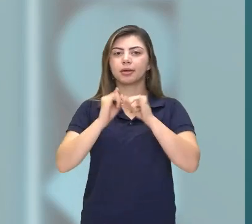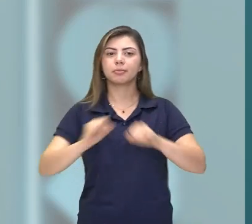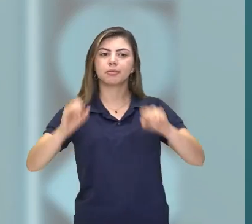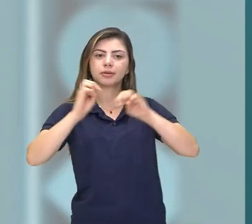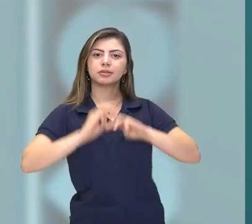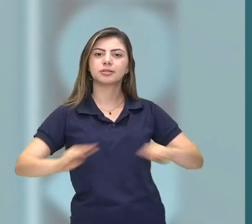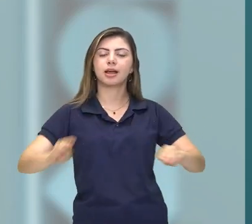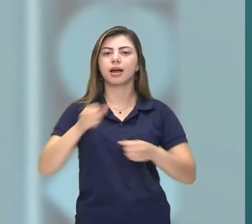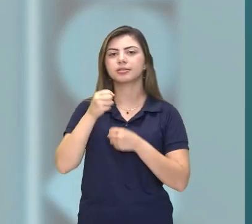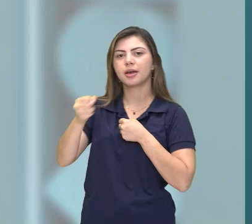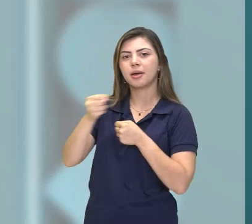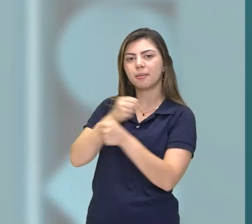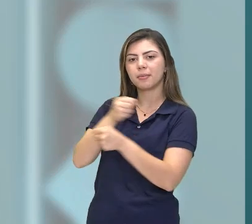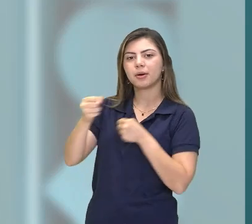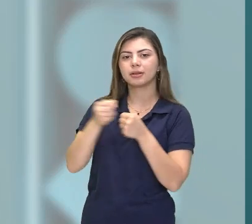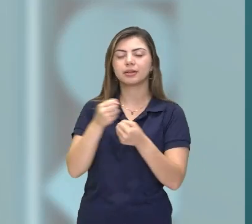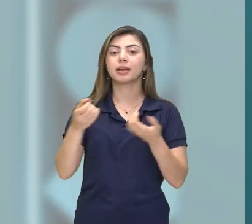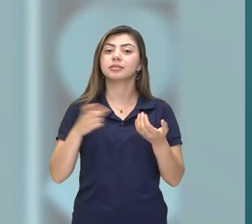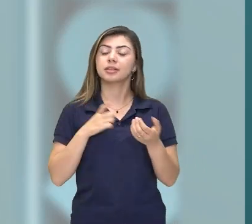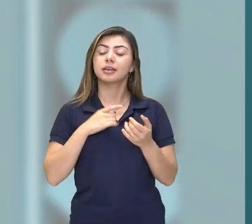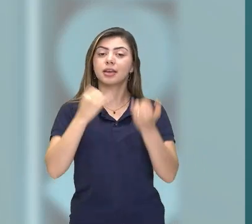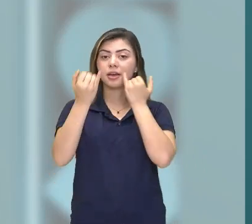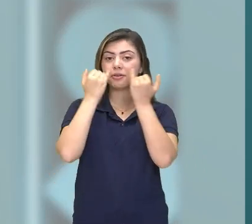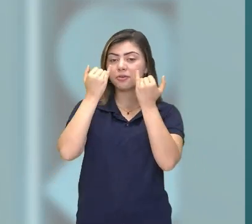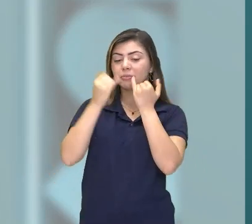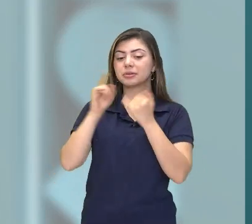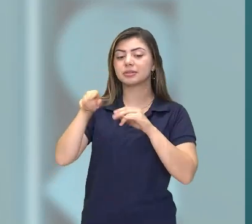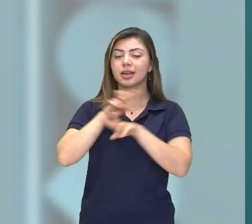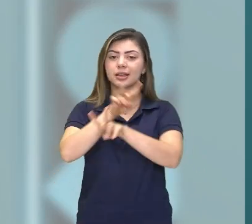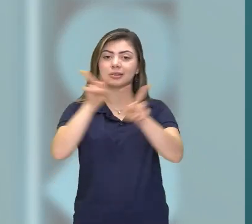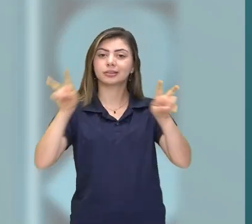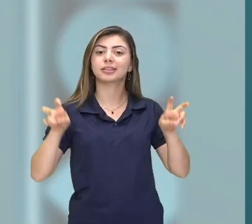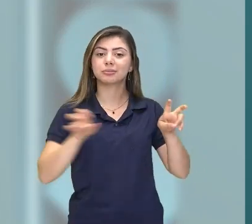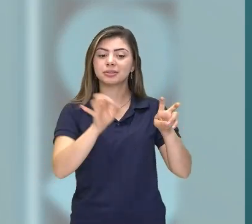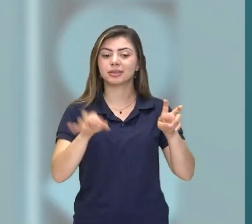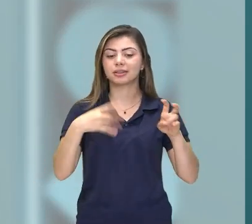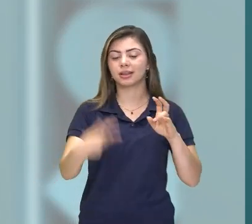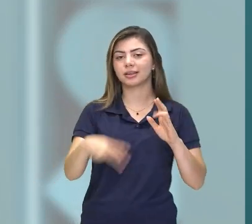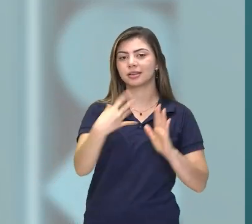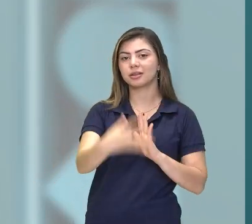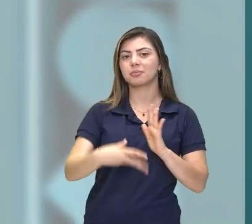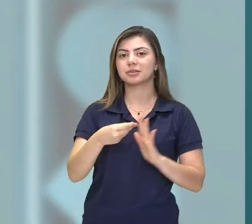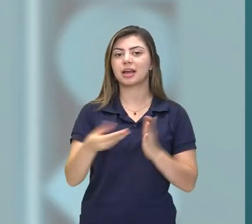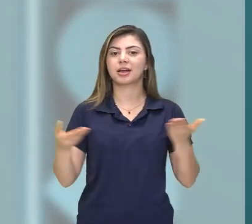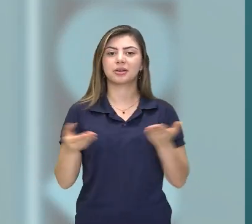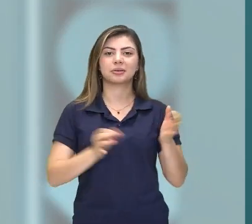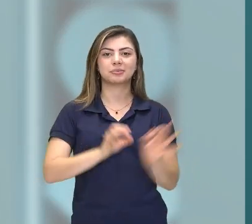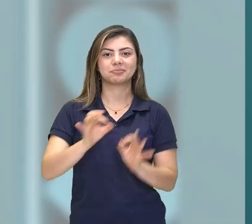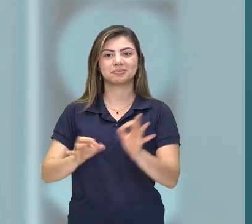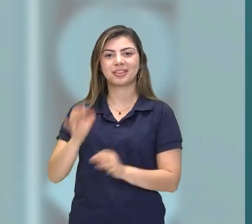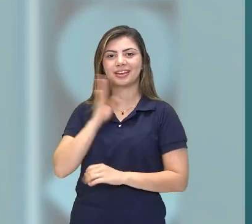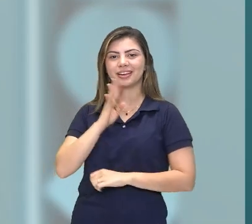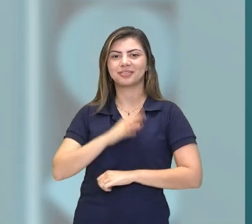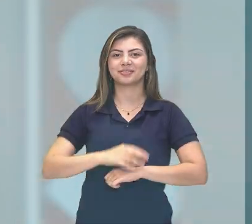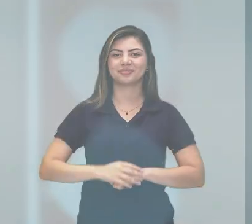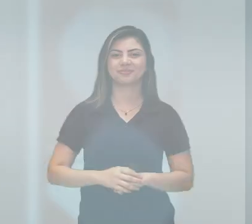propaganda, a reportagem e a notícia trata o espaço amazônico, nós preparamos uma aula bastante interessante. Vamos